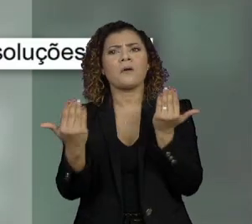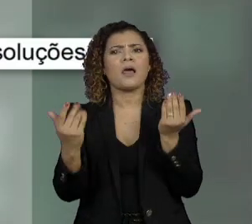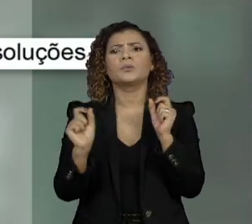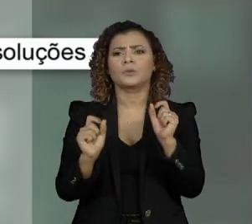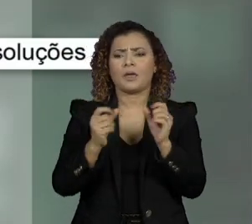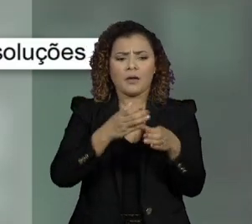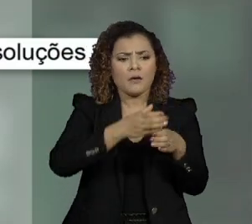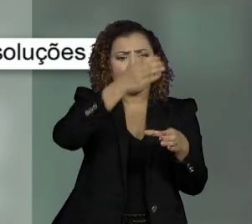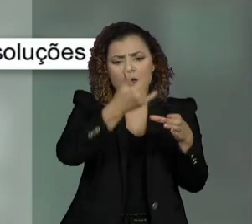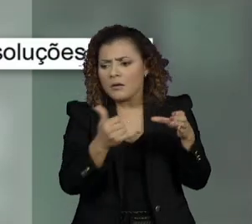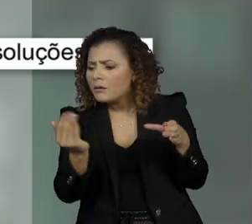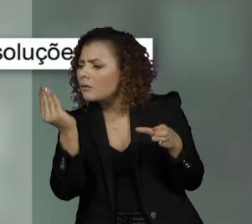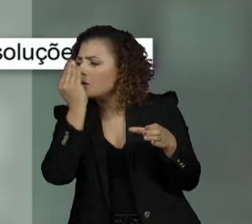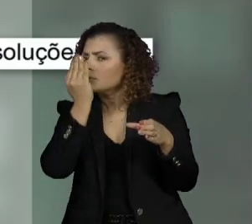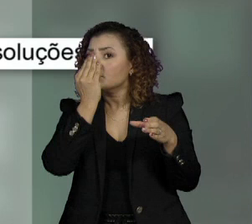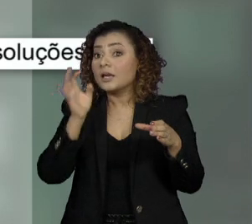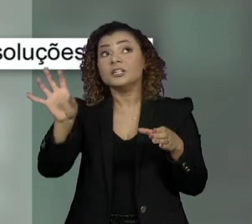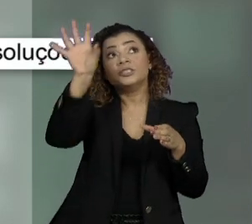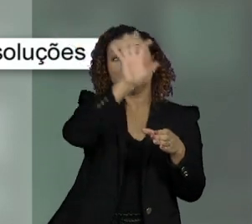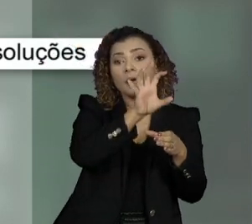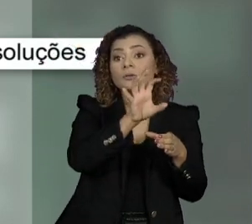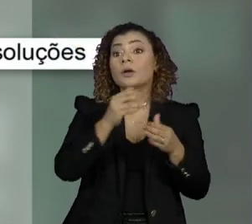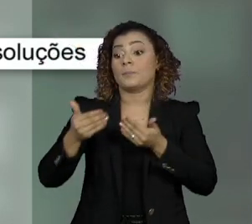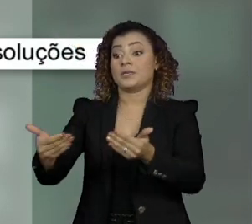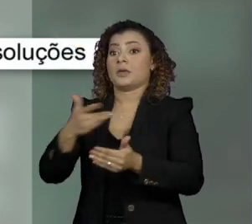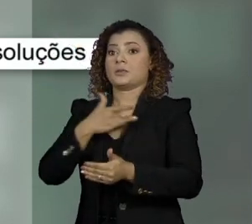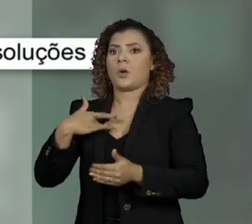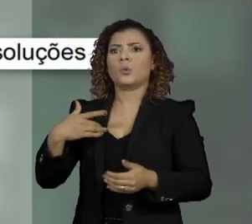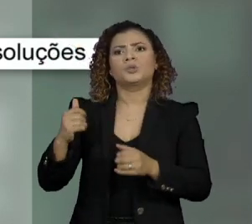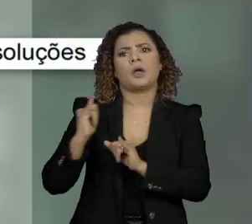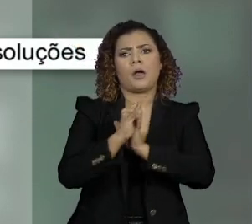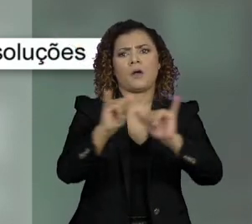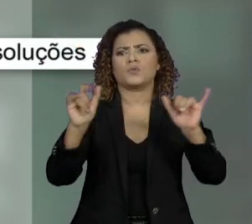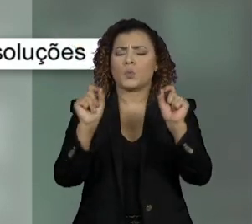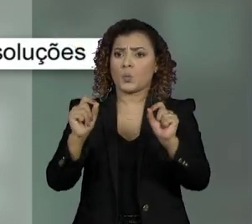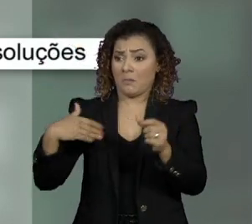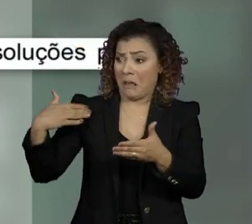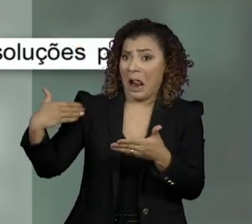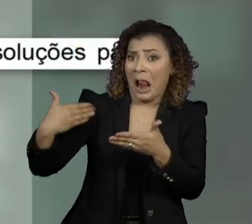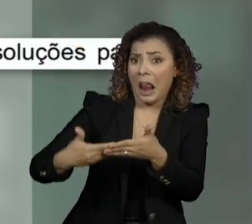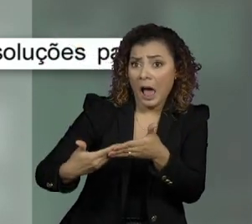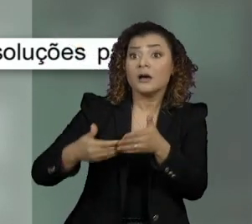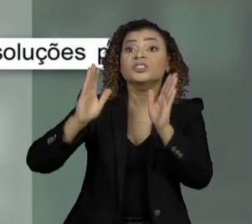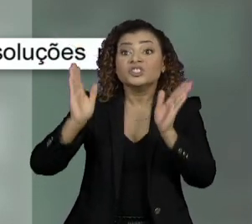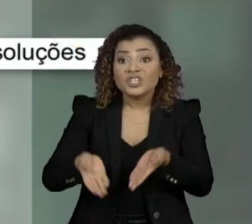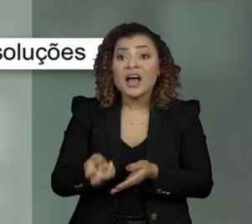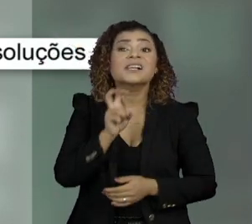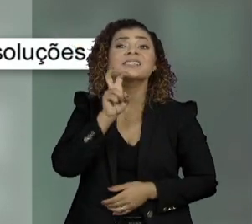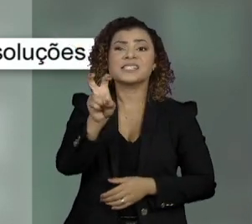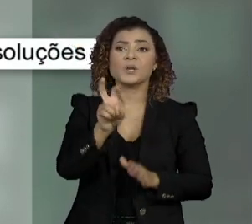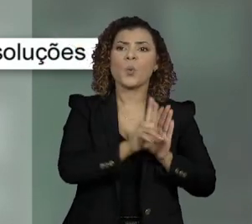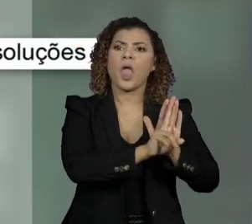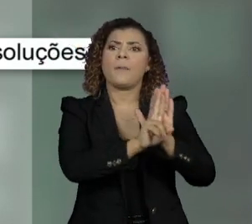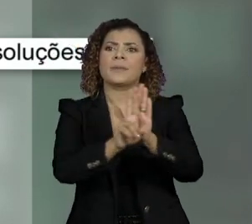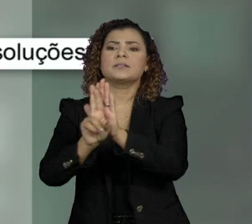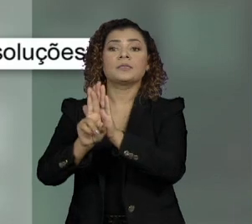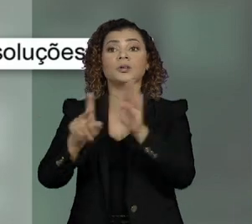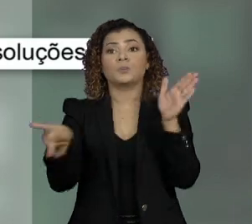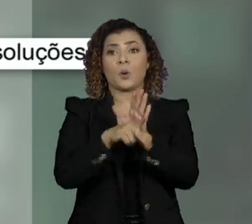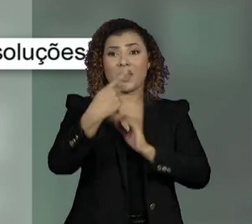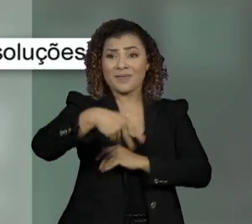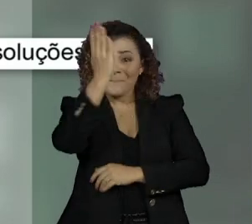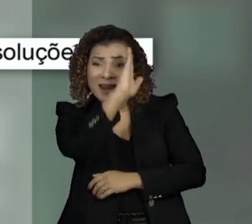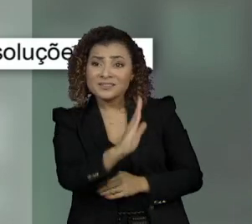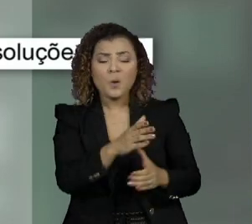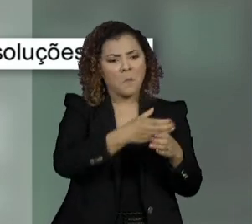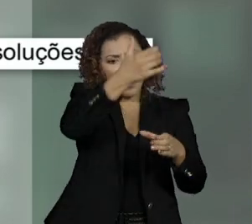de oxigênio para os estados, o Ministério informou que nos últimos dias se reuniu com os 5 maiores fornecedores do país em